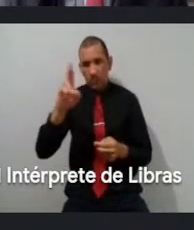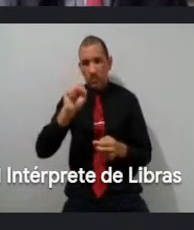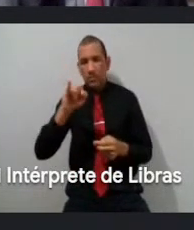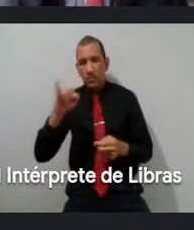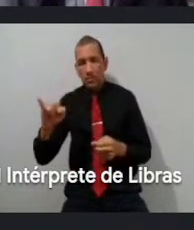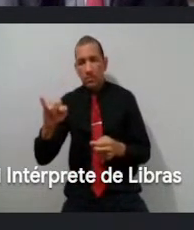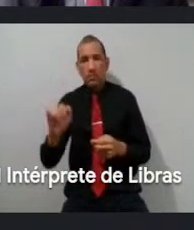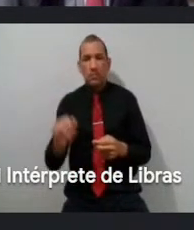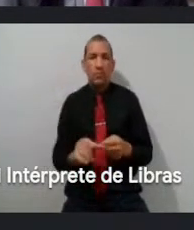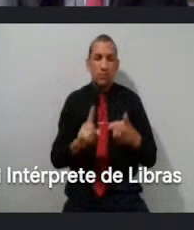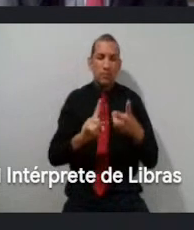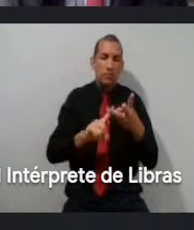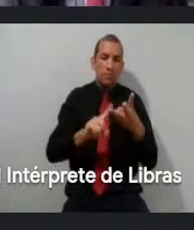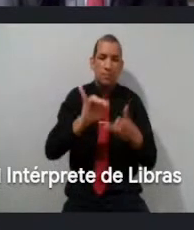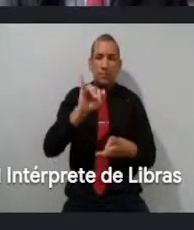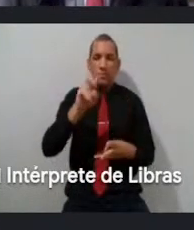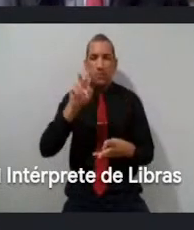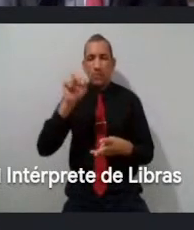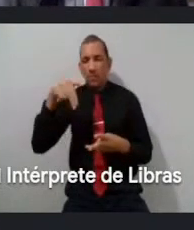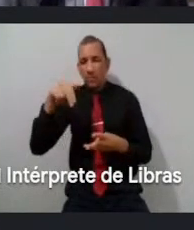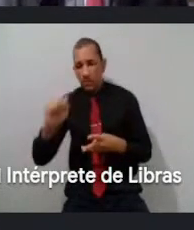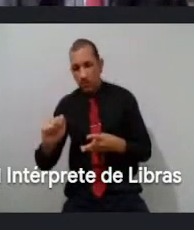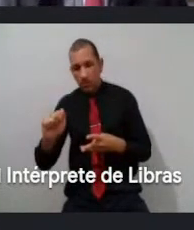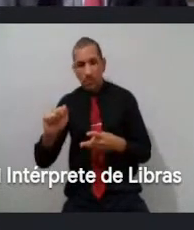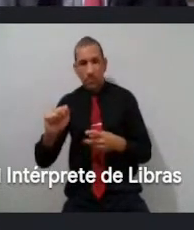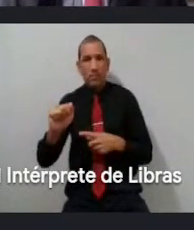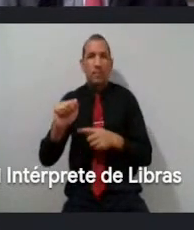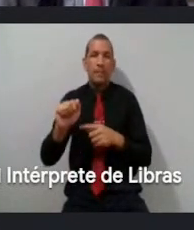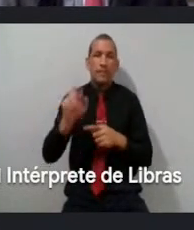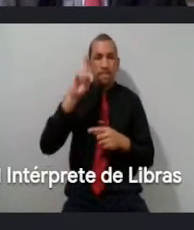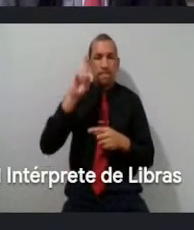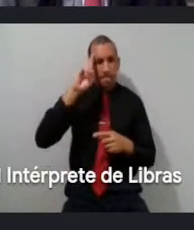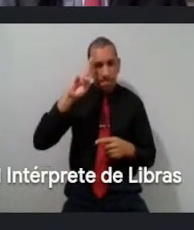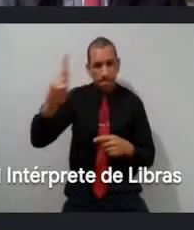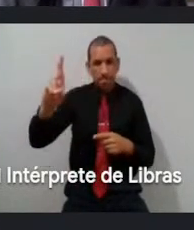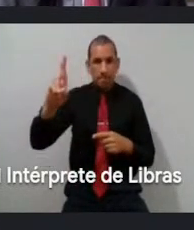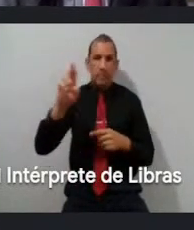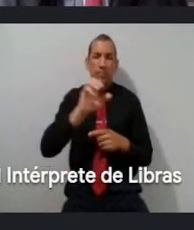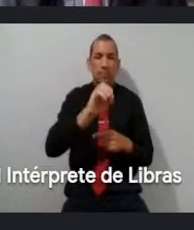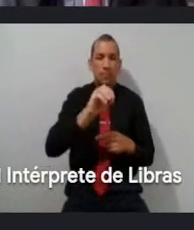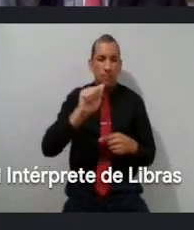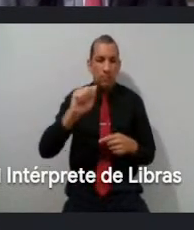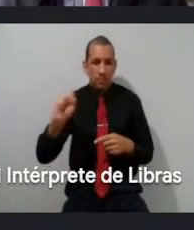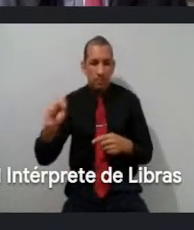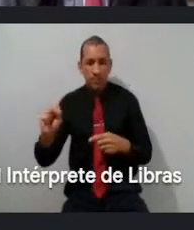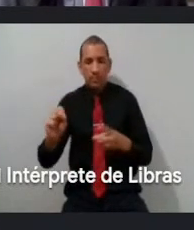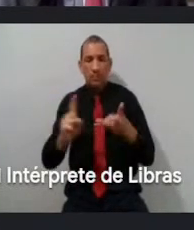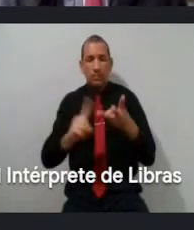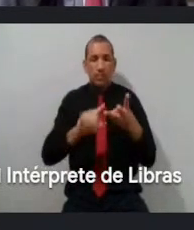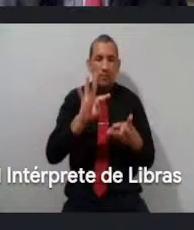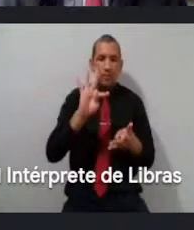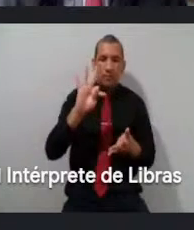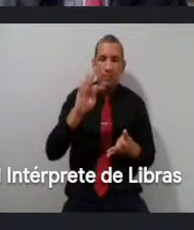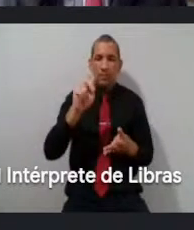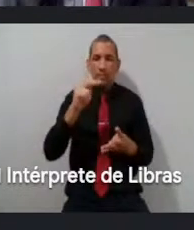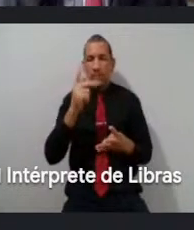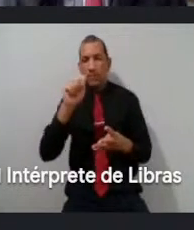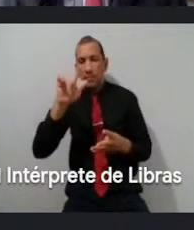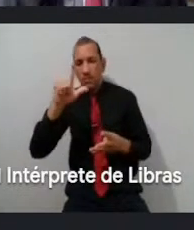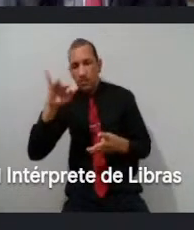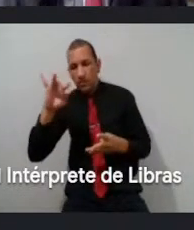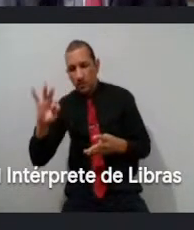centro Ivana Aparecida Rosa né um exemplo chefe da Soares Thalita Guedes Ribeiro